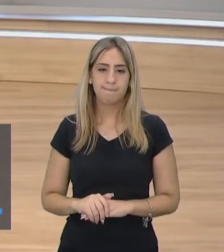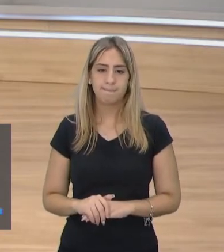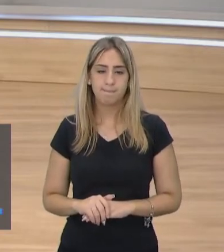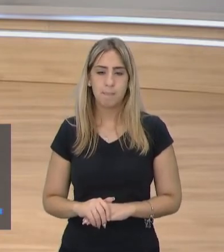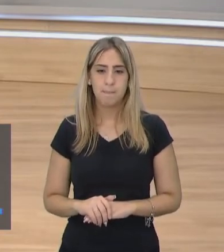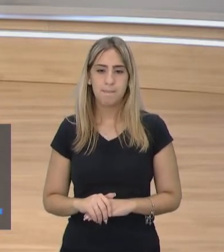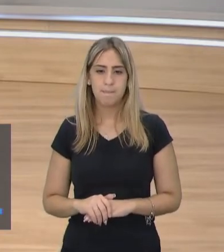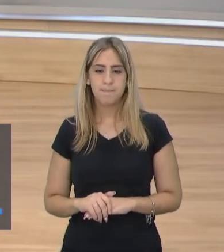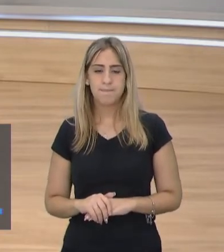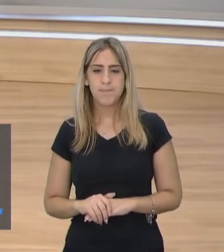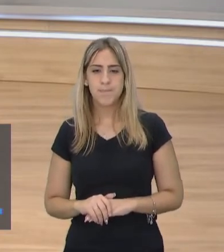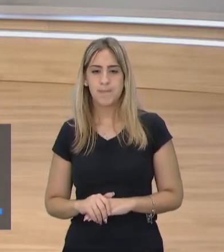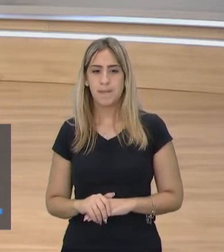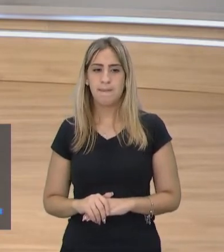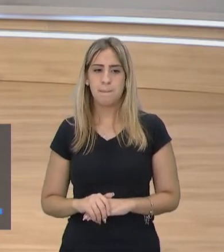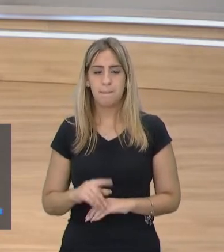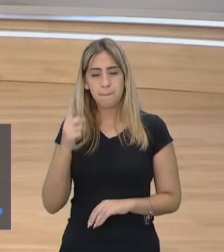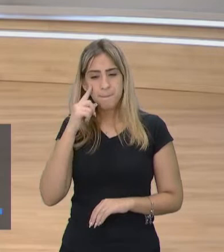sucesso.